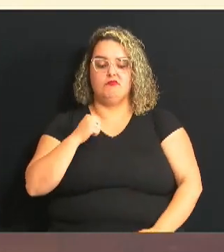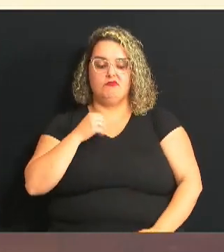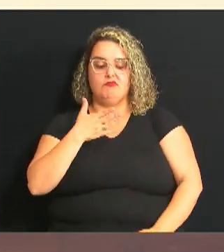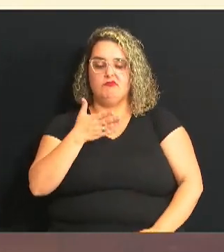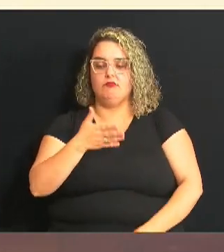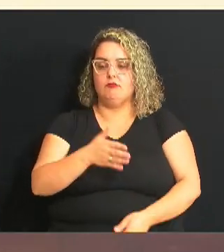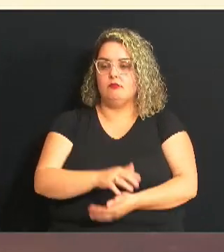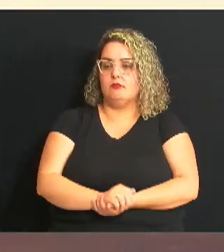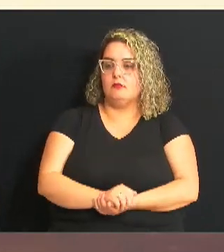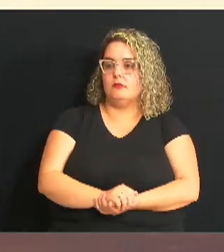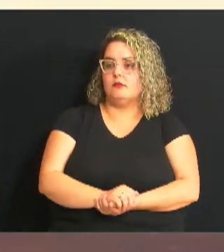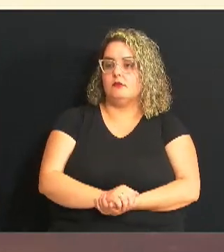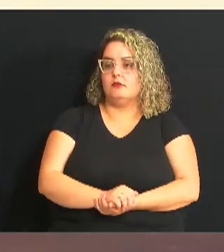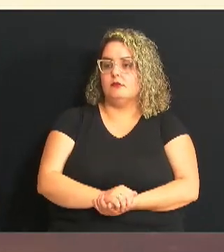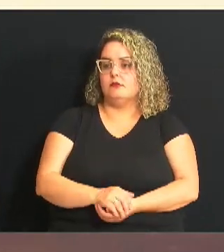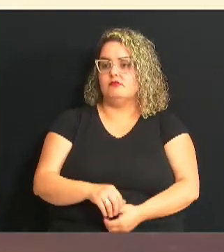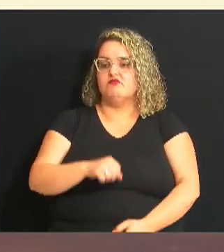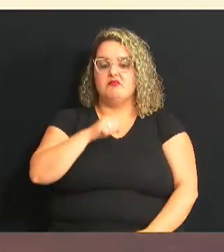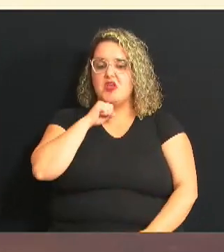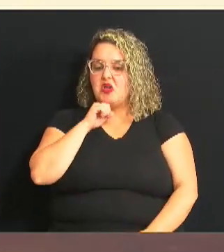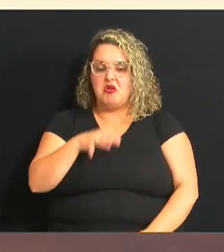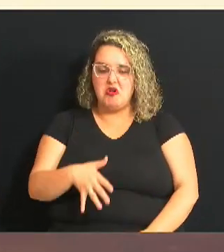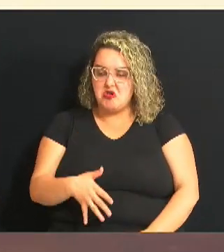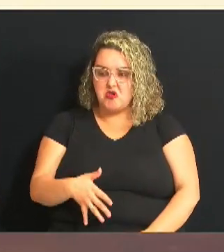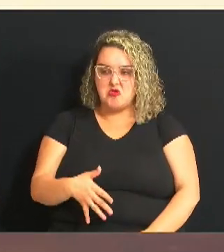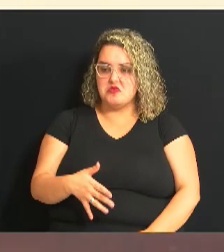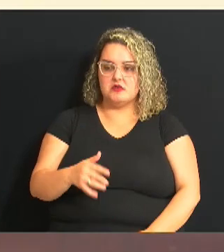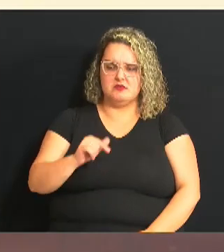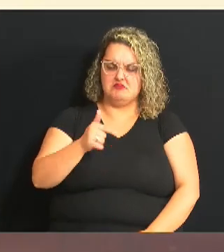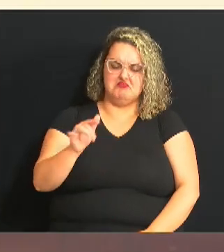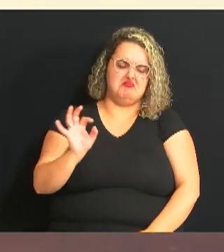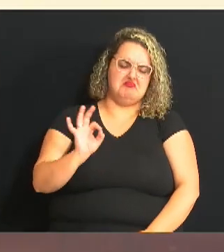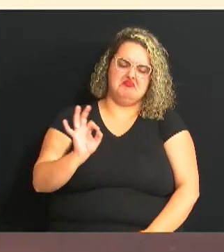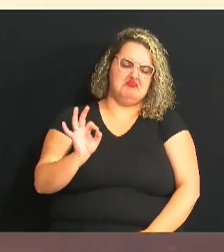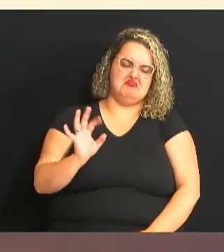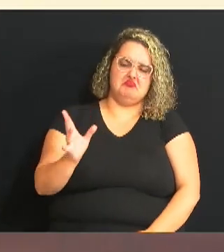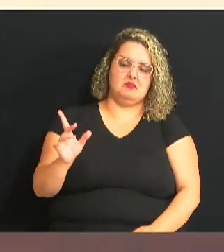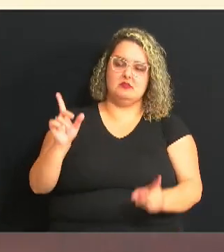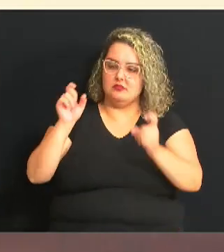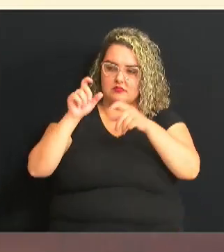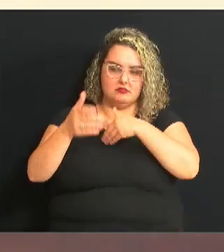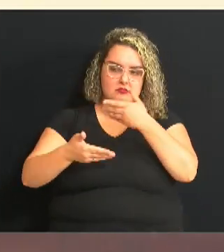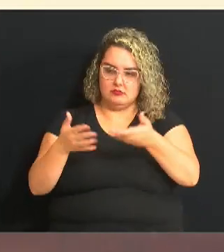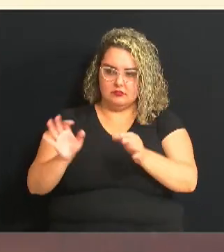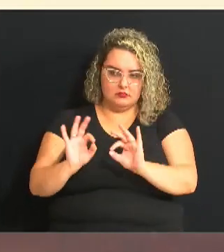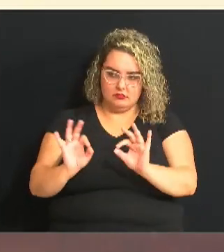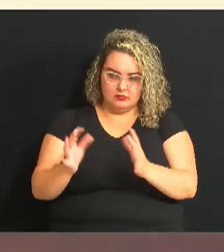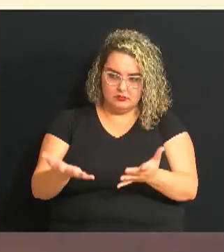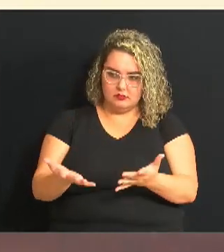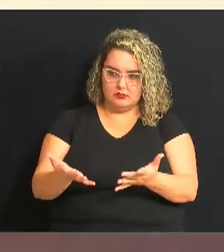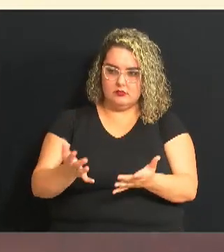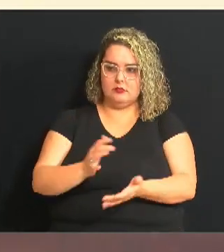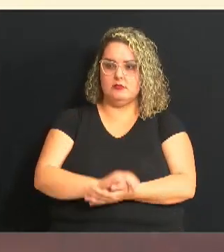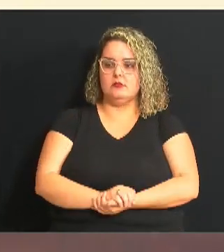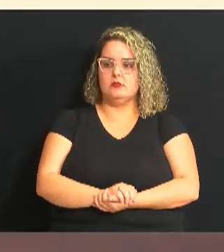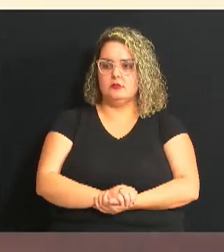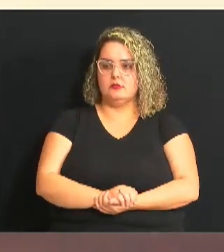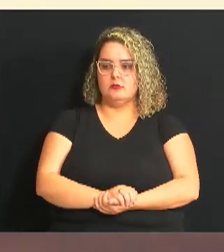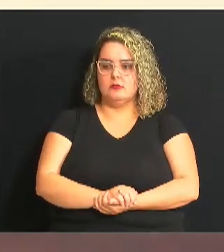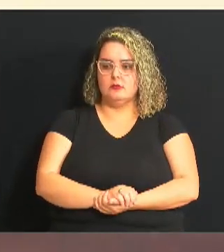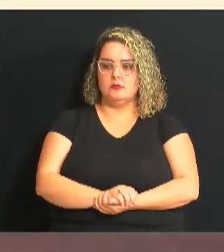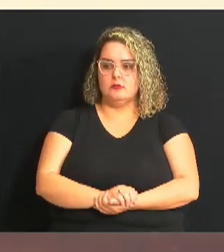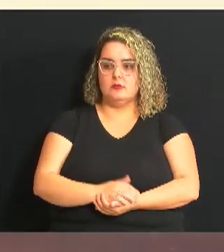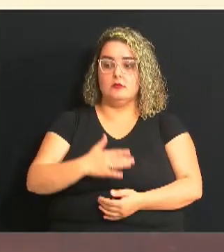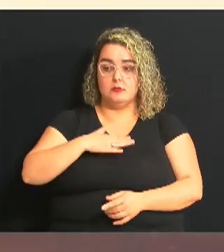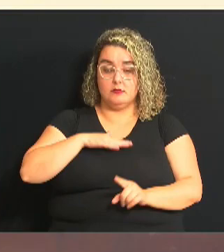eu até não tenho nenhum tipo de dificuldade de lidar com isso, porque a minha meta lá